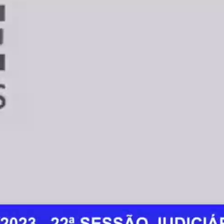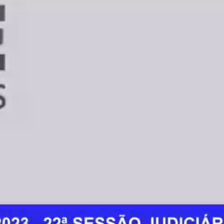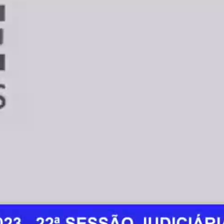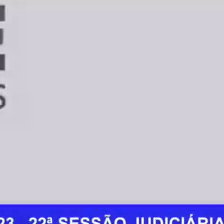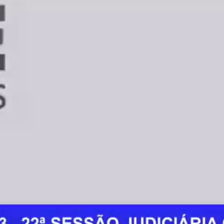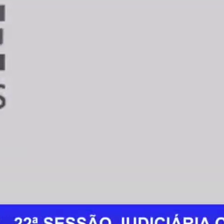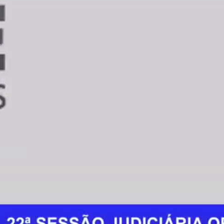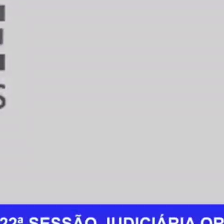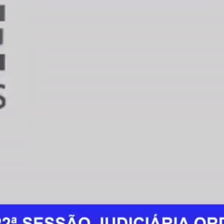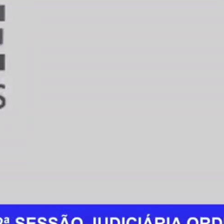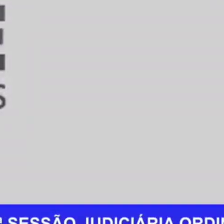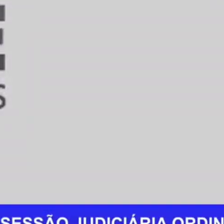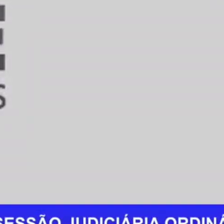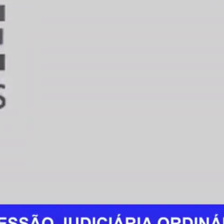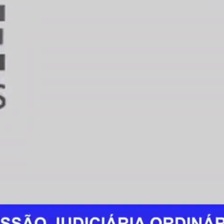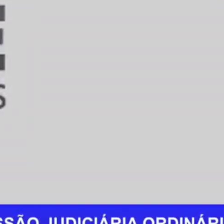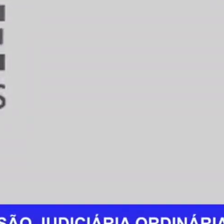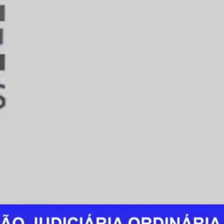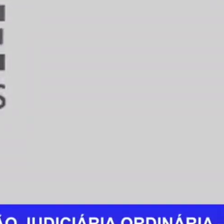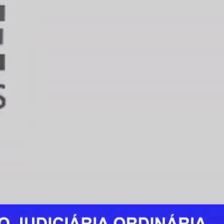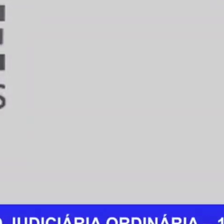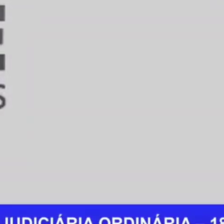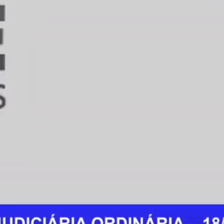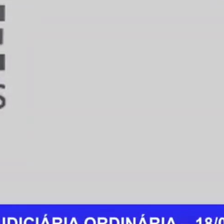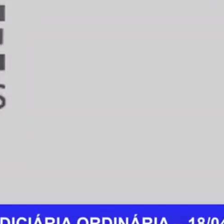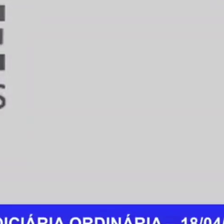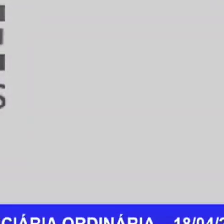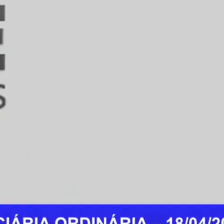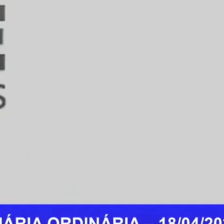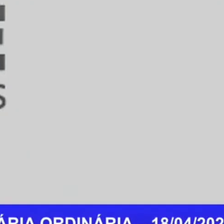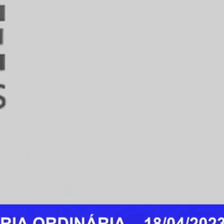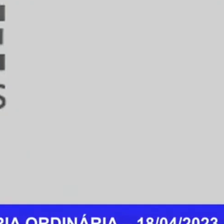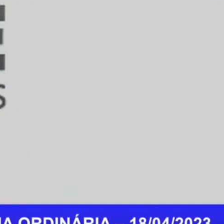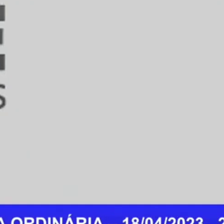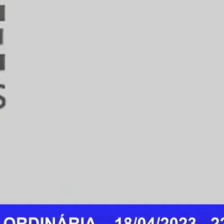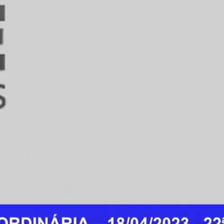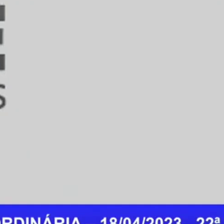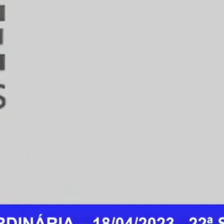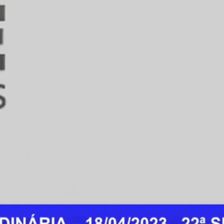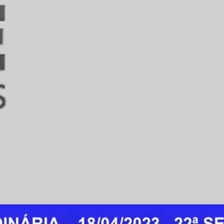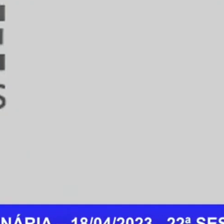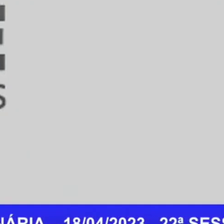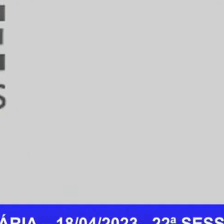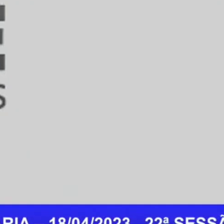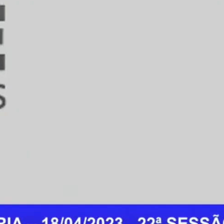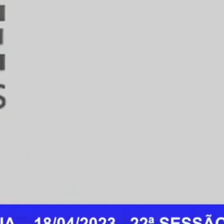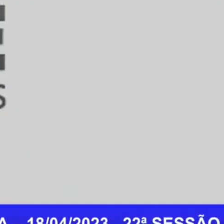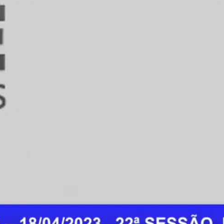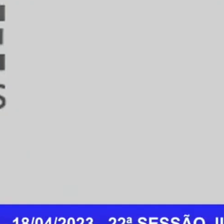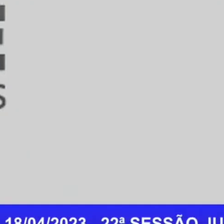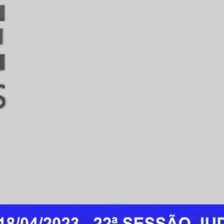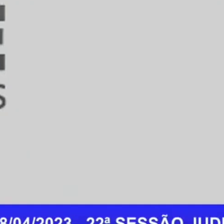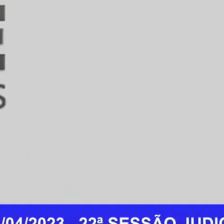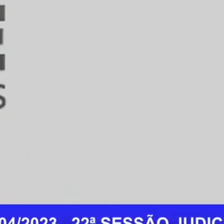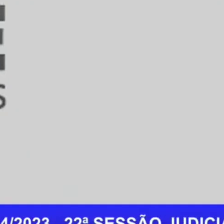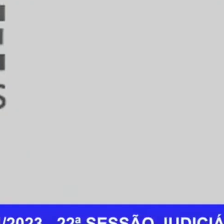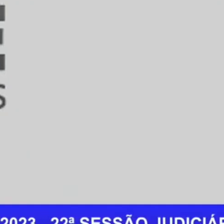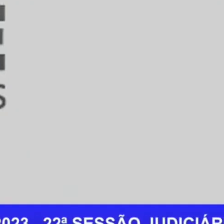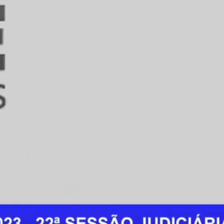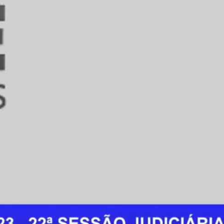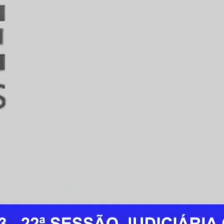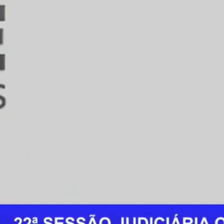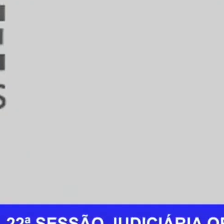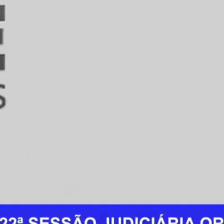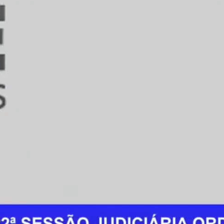Imagem logo TRE do Amapá. Aguarde, em instantes iniciaremos a nossa sessão. Informações escritas no